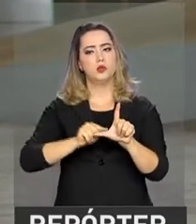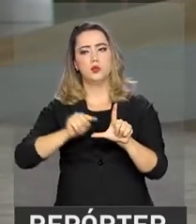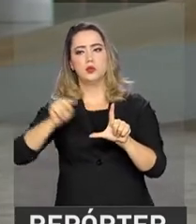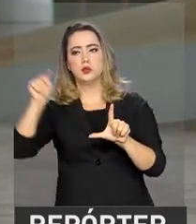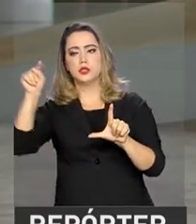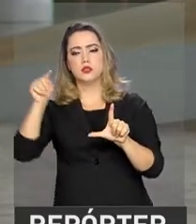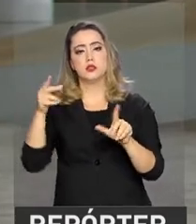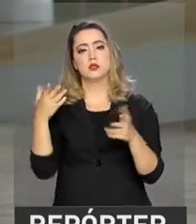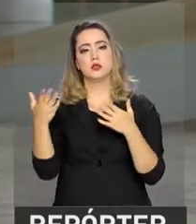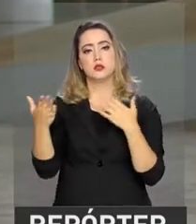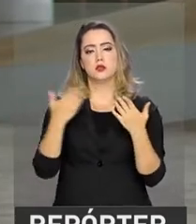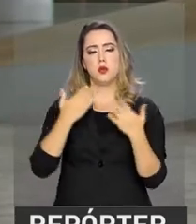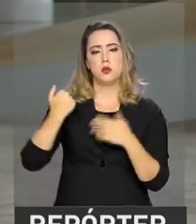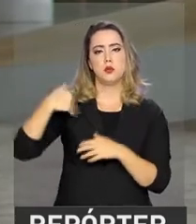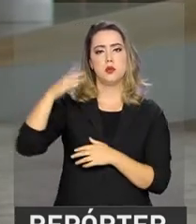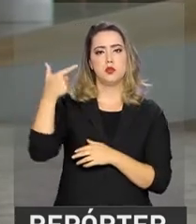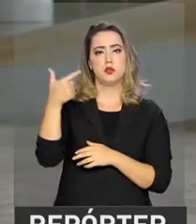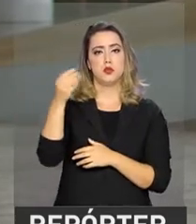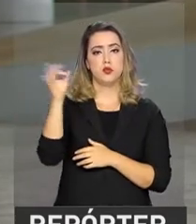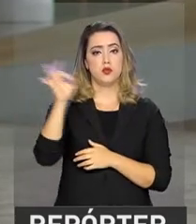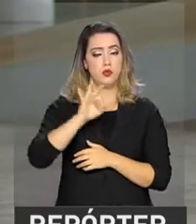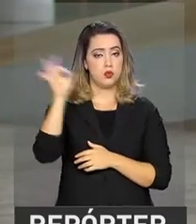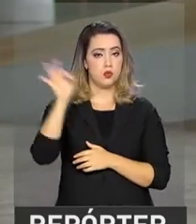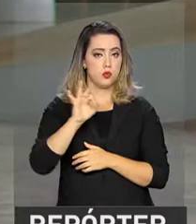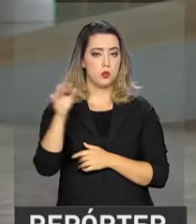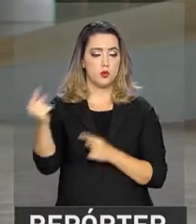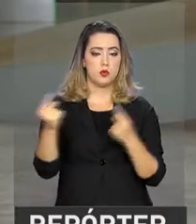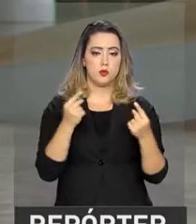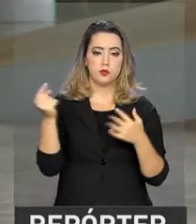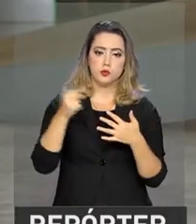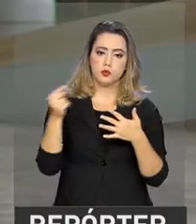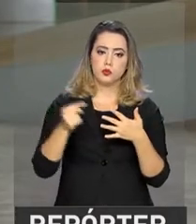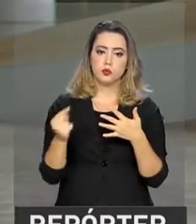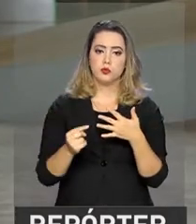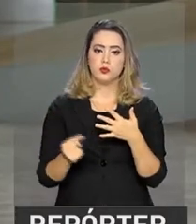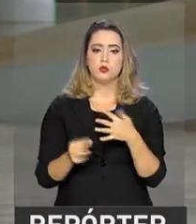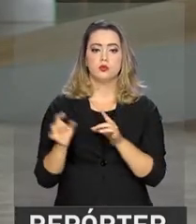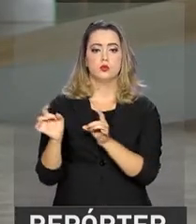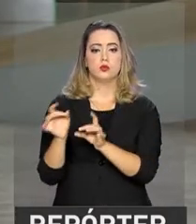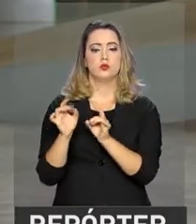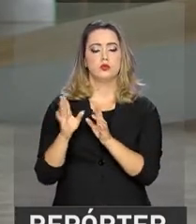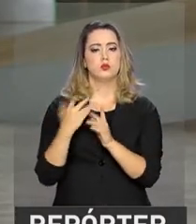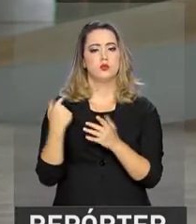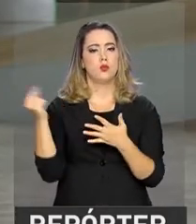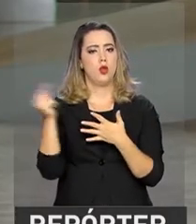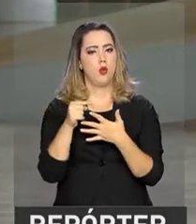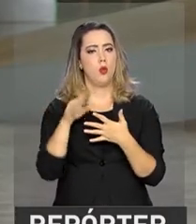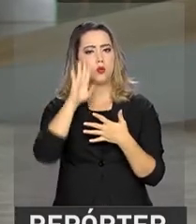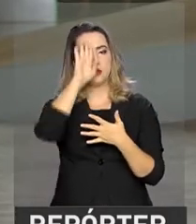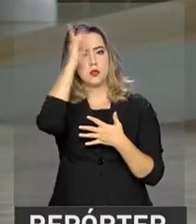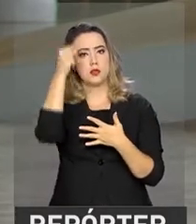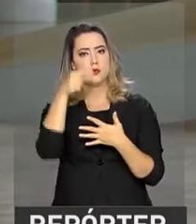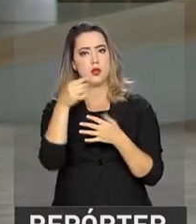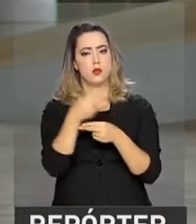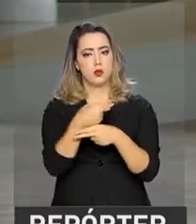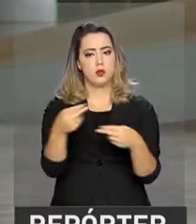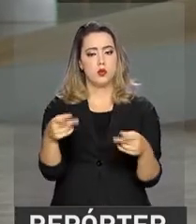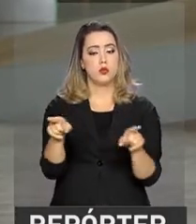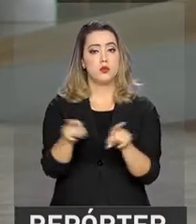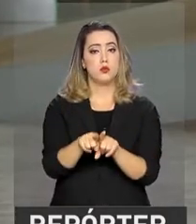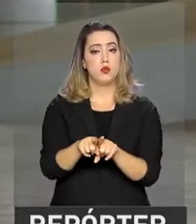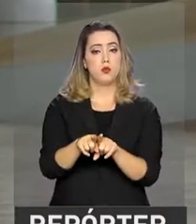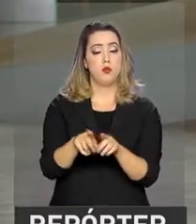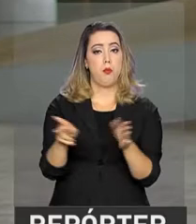exportações de mais de 20% em cada um desses segmentos com destaque para peças e turbinas para aeronaves